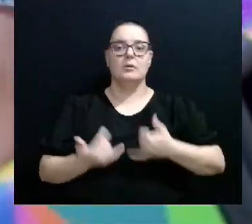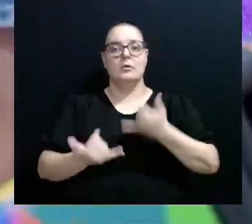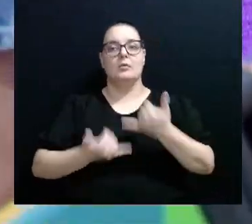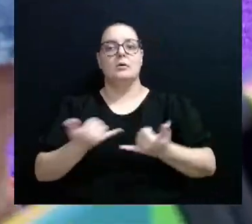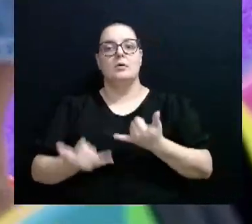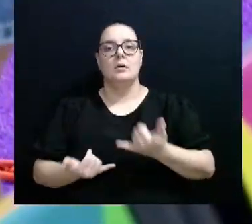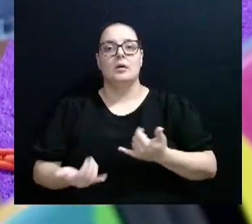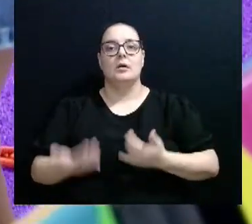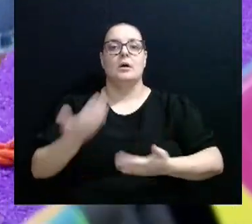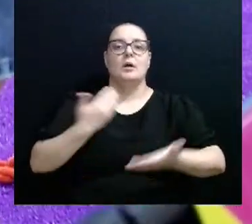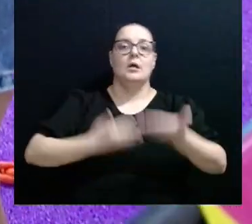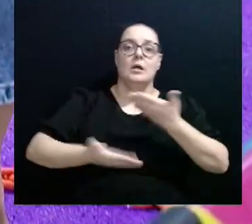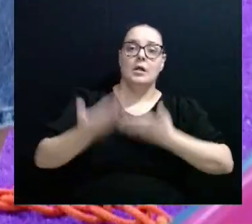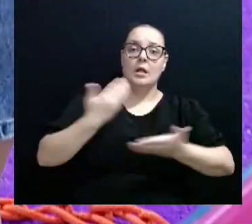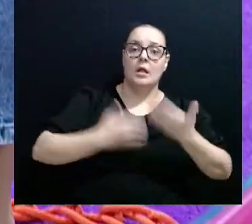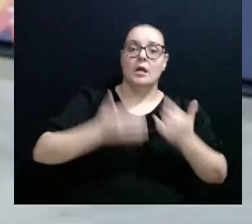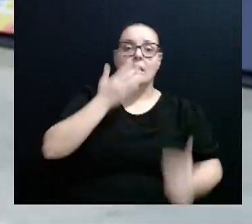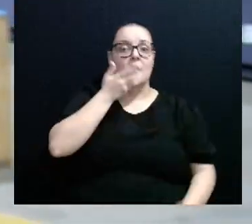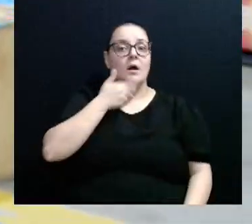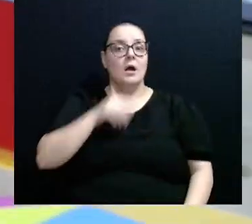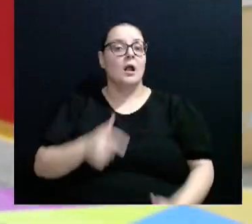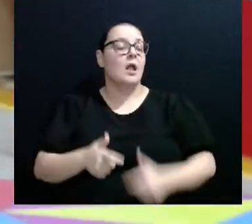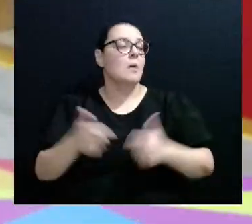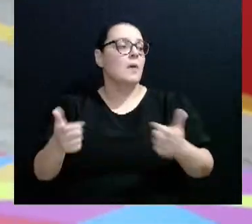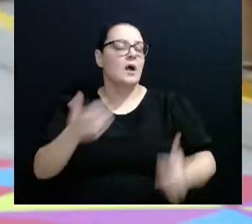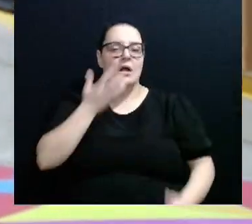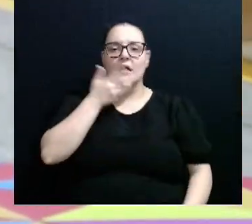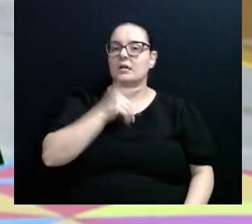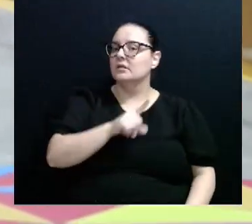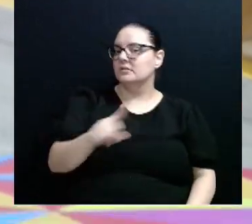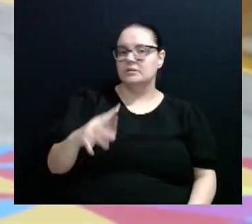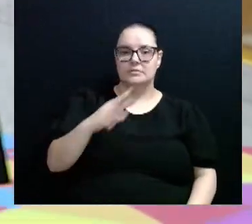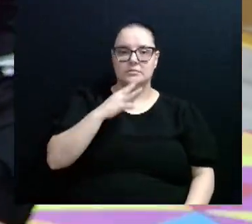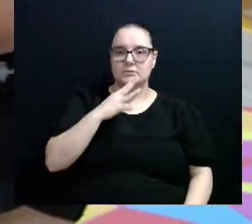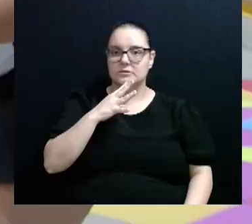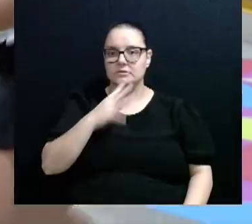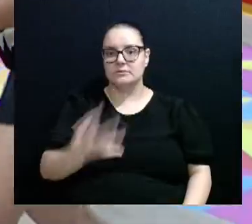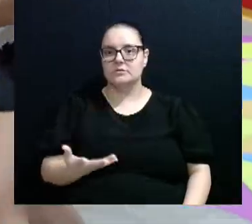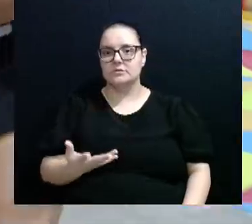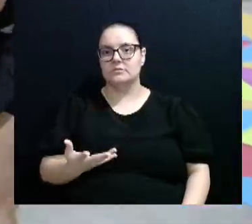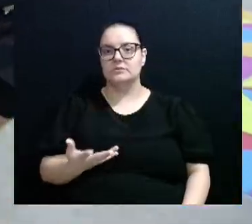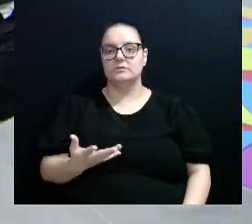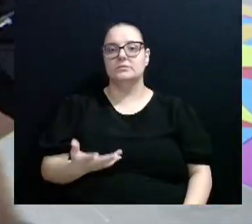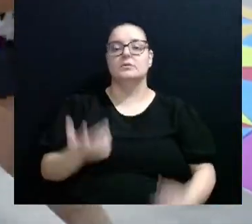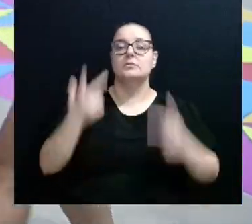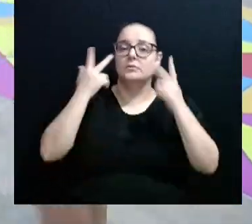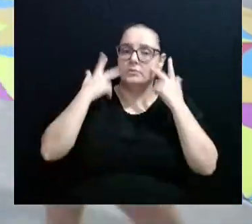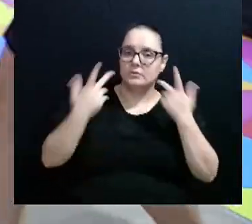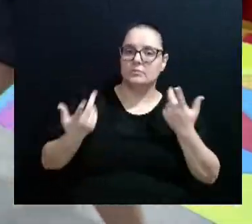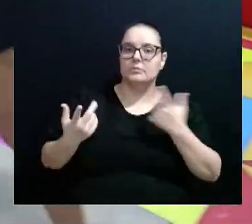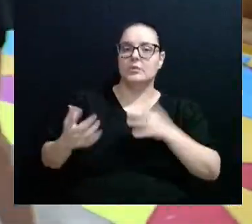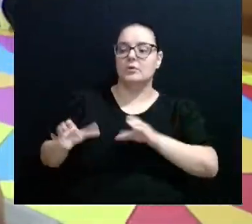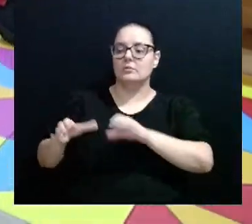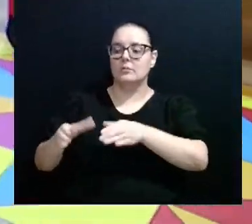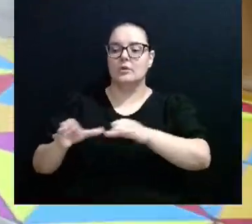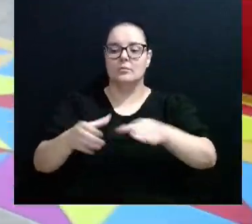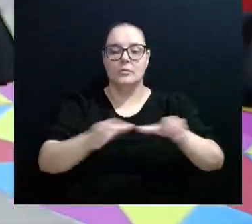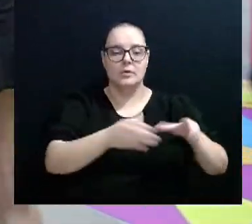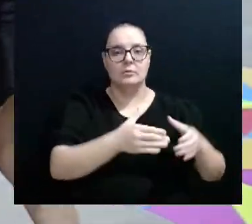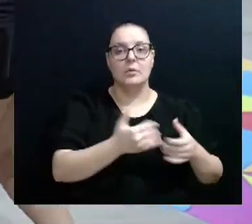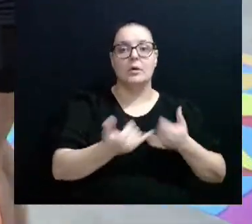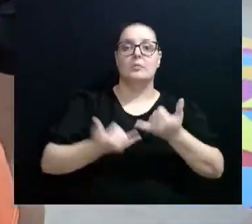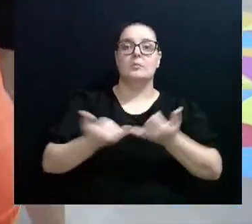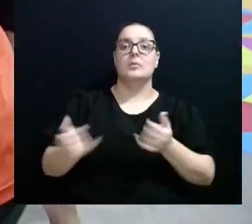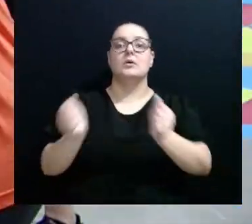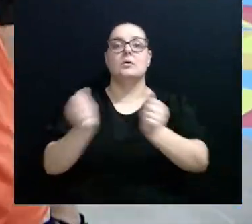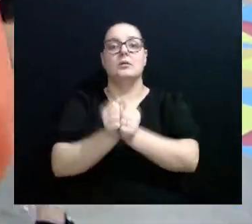outras crianças do espaço, porque a maioria das crianças aqui não se conhecem. Então, normalmente eles formam grupos, brincam juntos e a gente está sempre